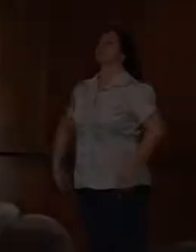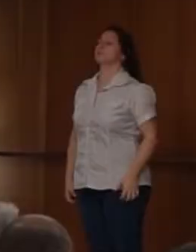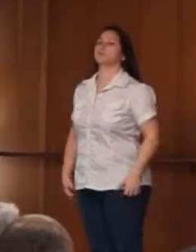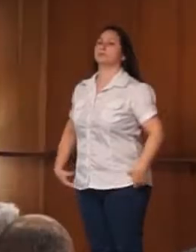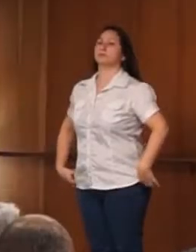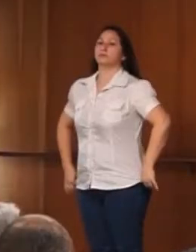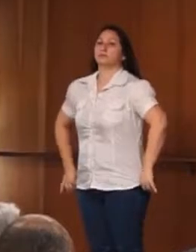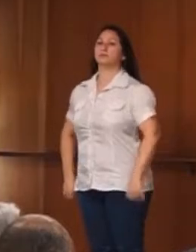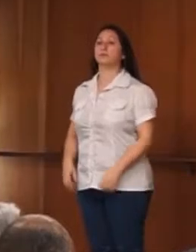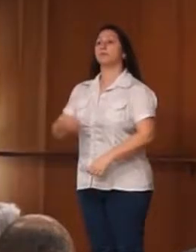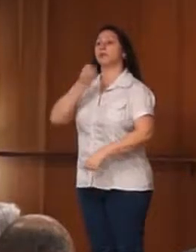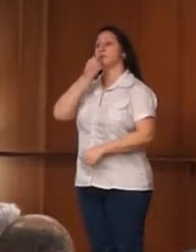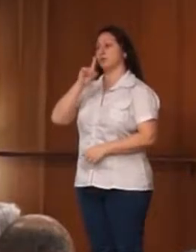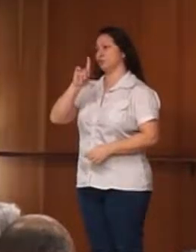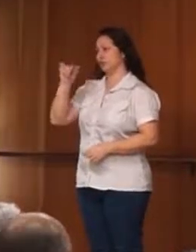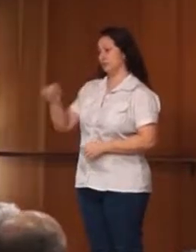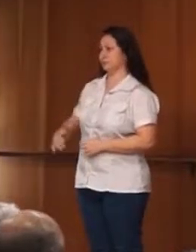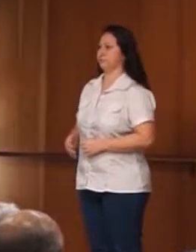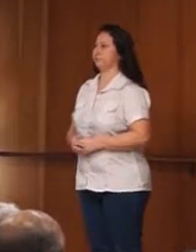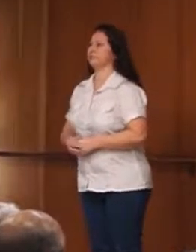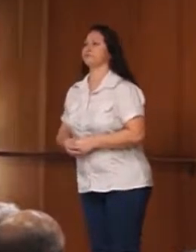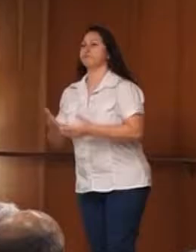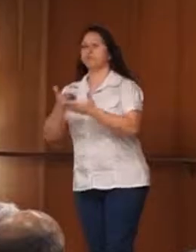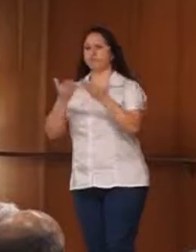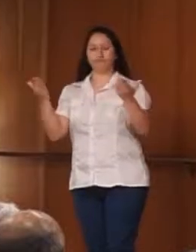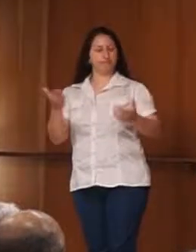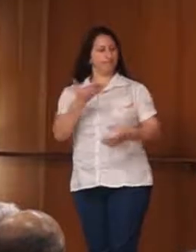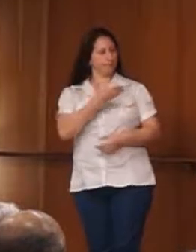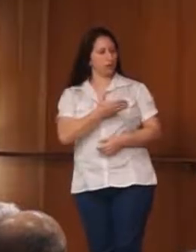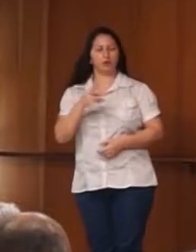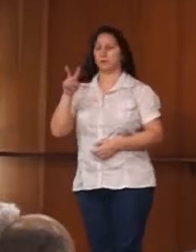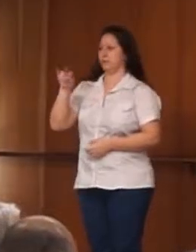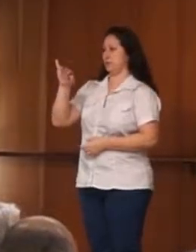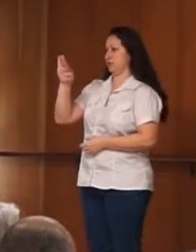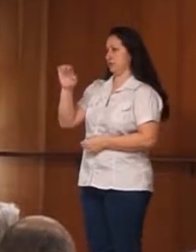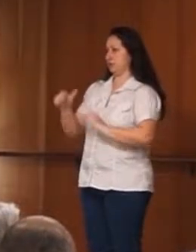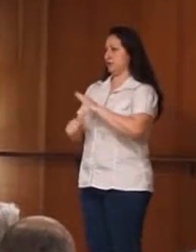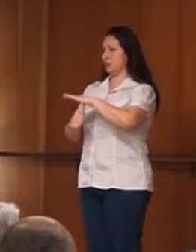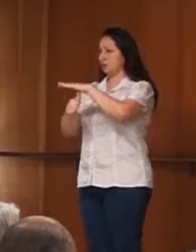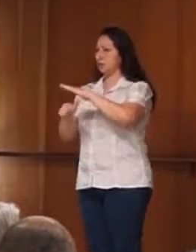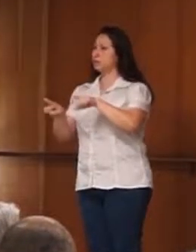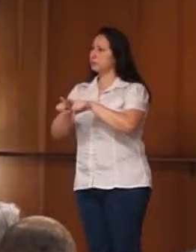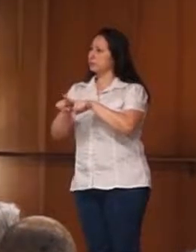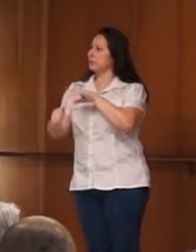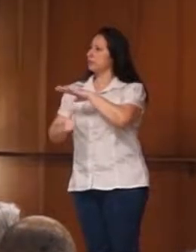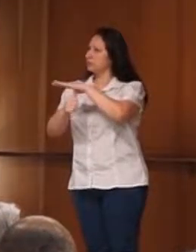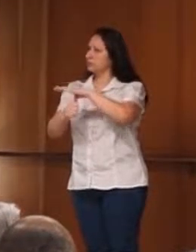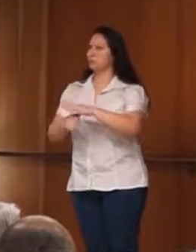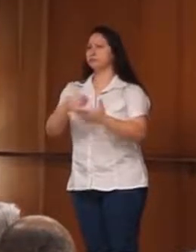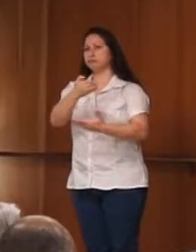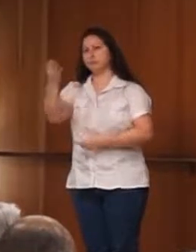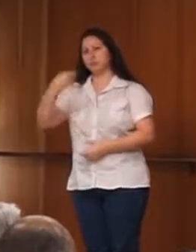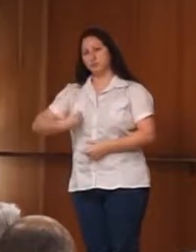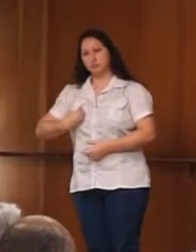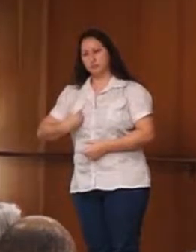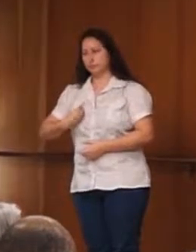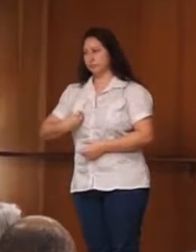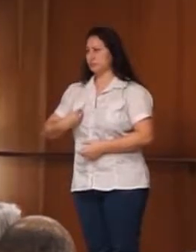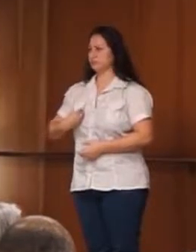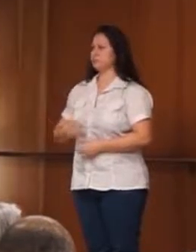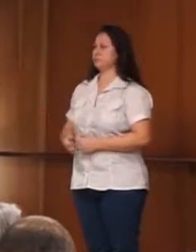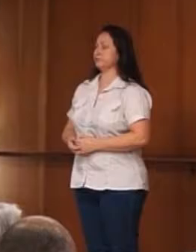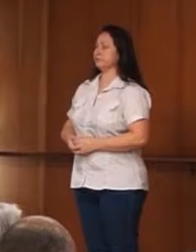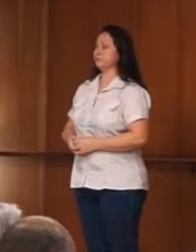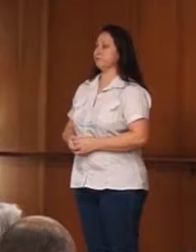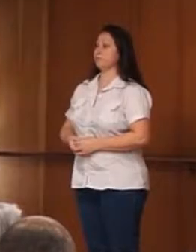isso. Muito bom dia, senhor reitor, senhor vice-reitor e colegas da mesa e demais colegas. Somente para lembrar que,